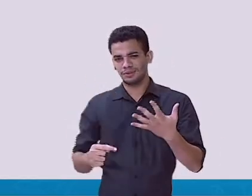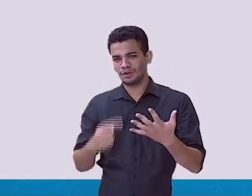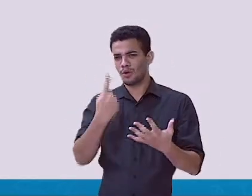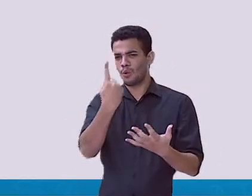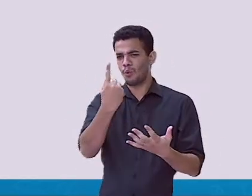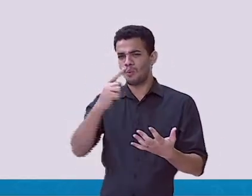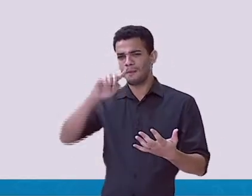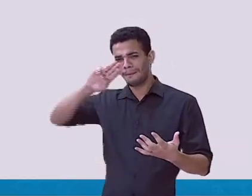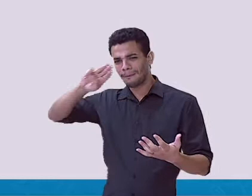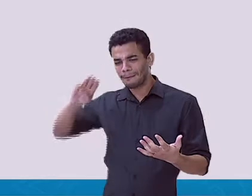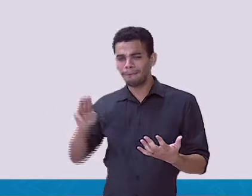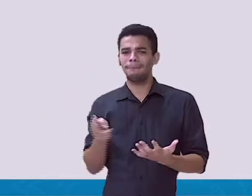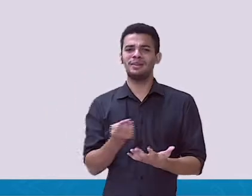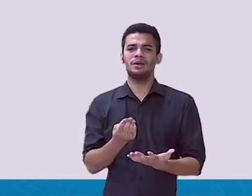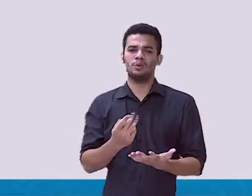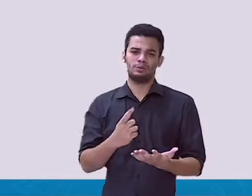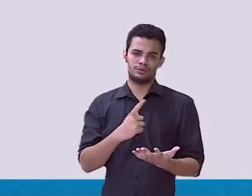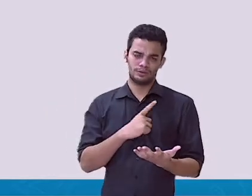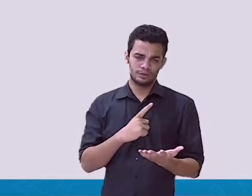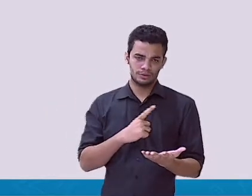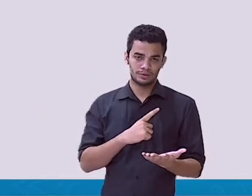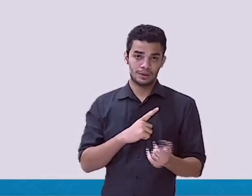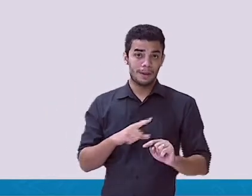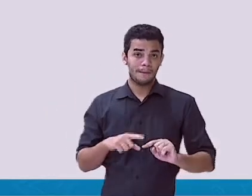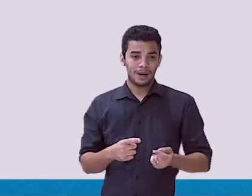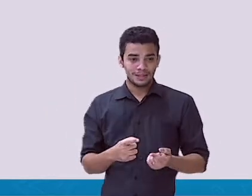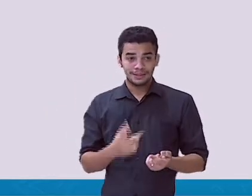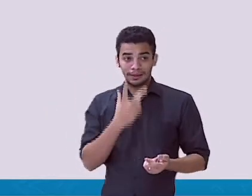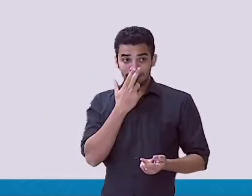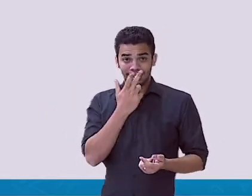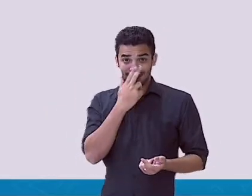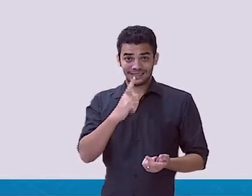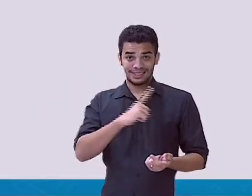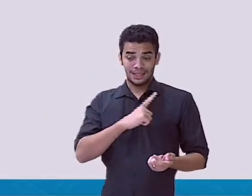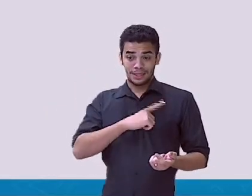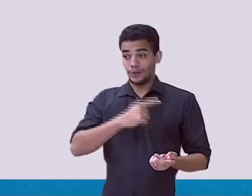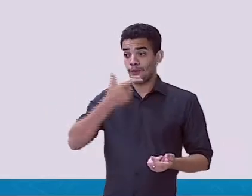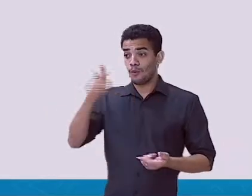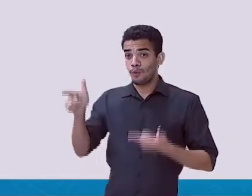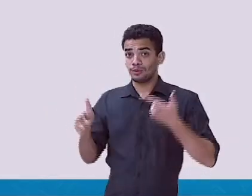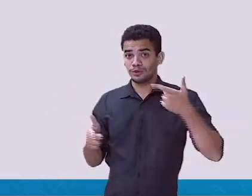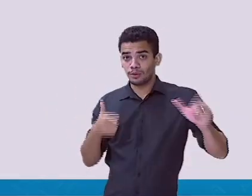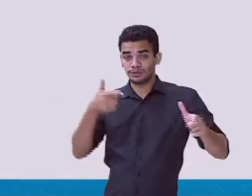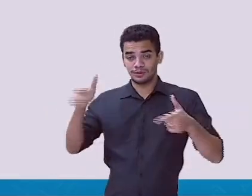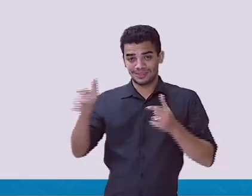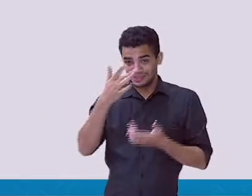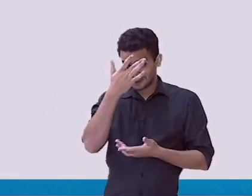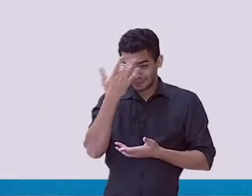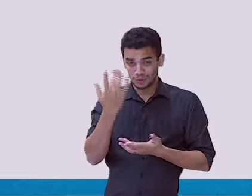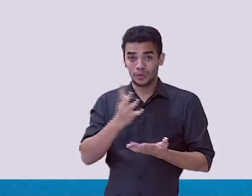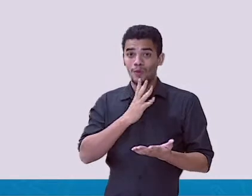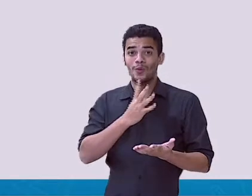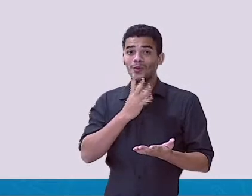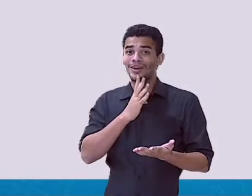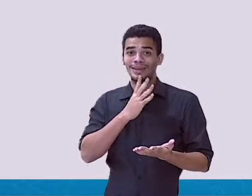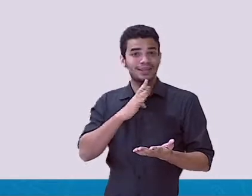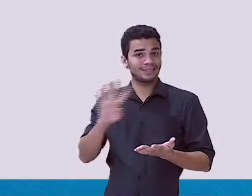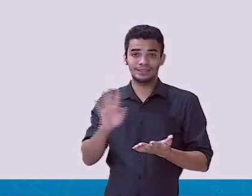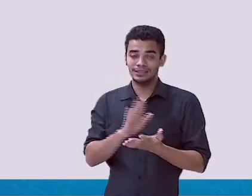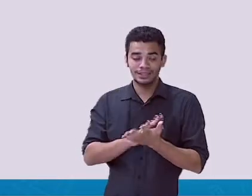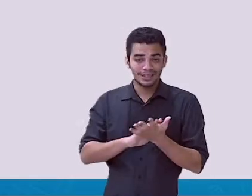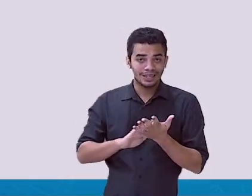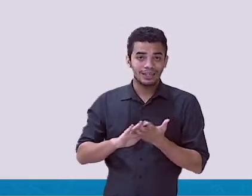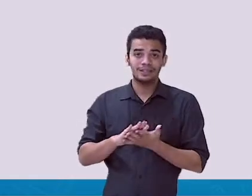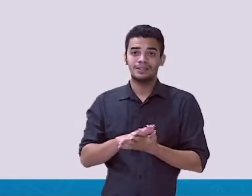conhecidas e tem várias que ainda não estão catalogadas. Imaginem bem quantos